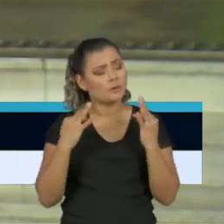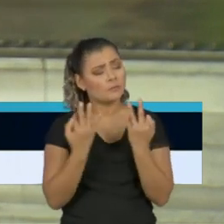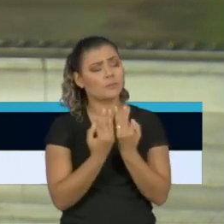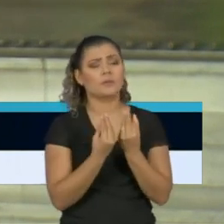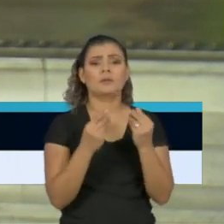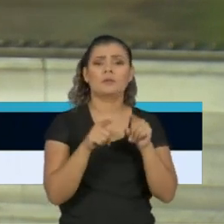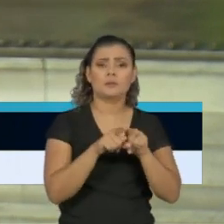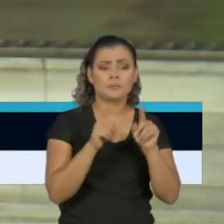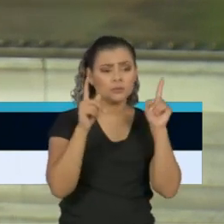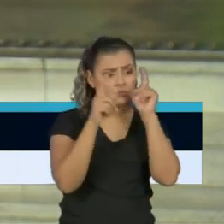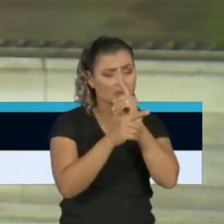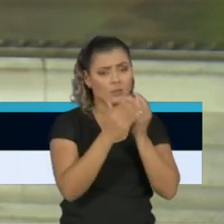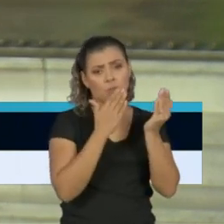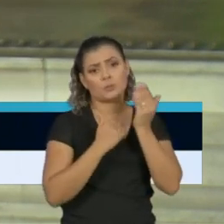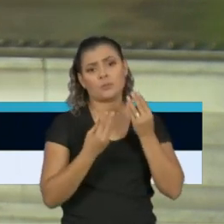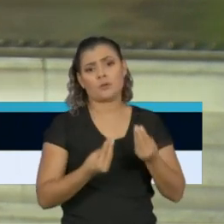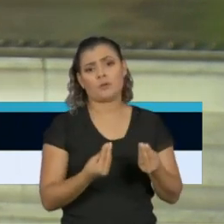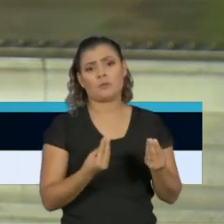própria família.